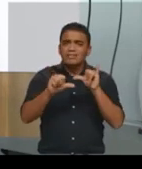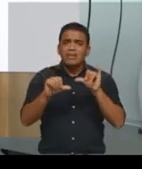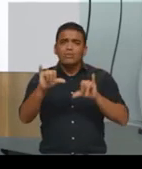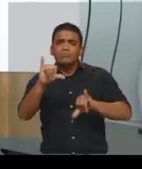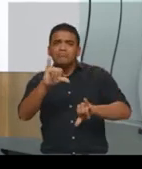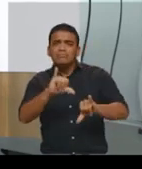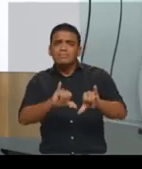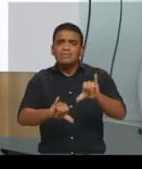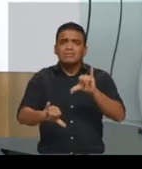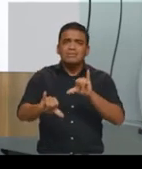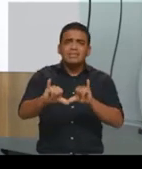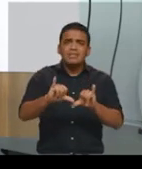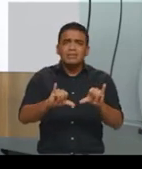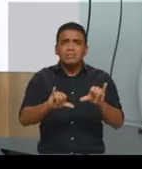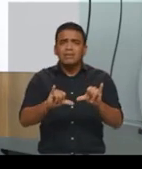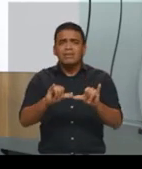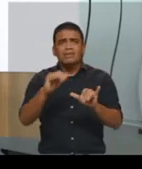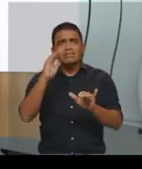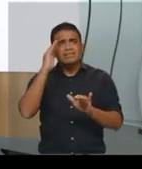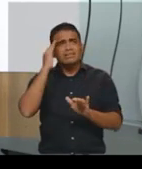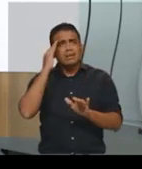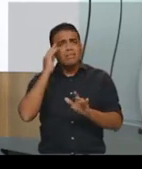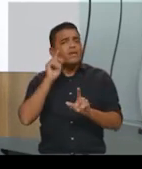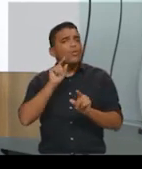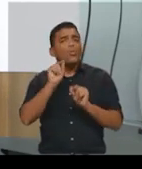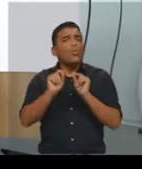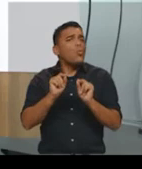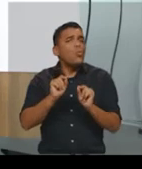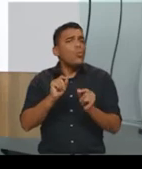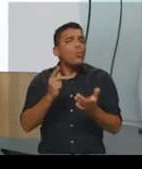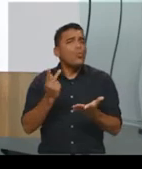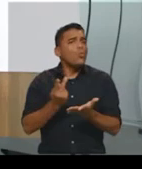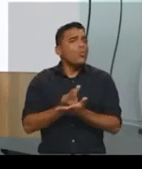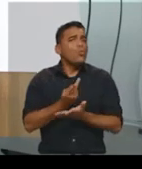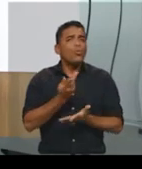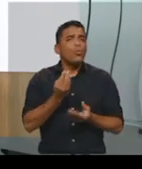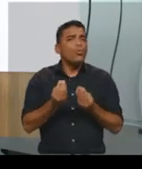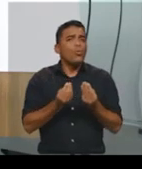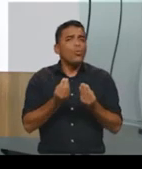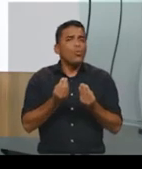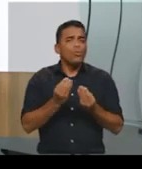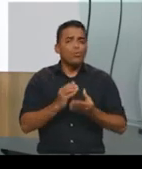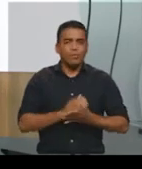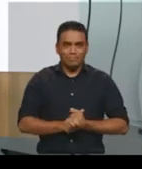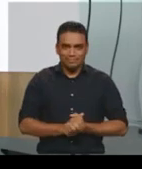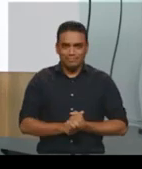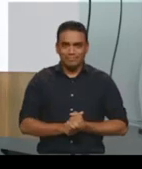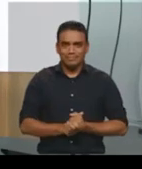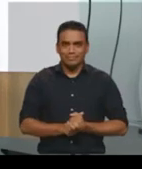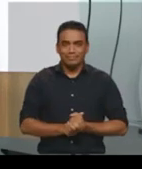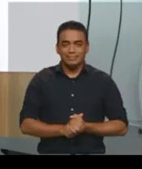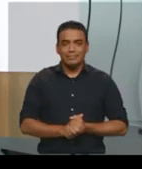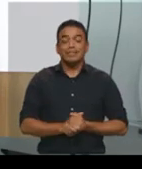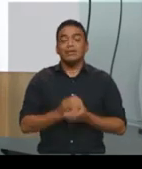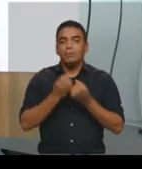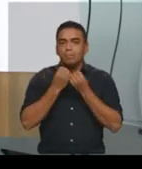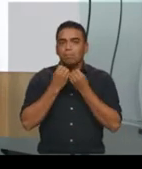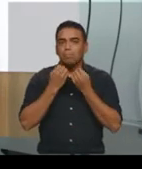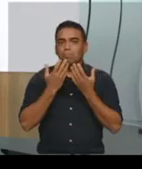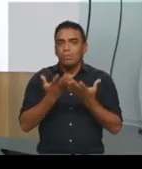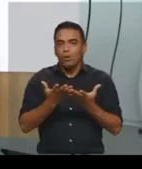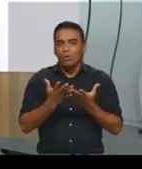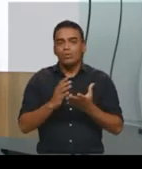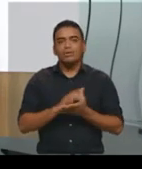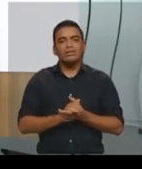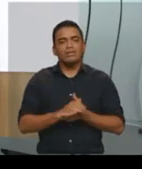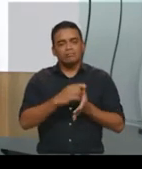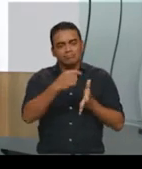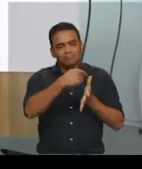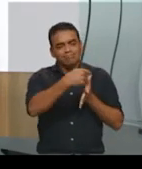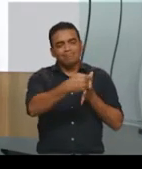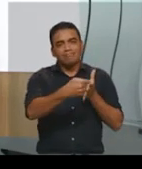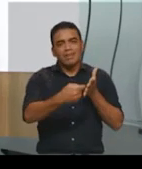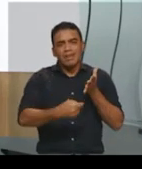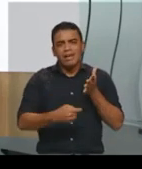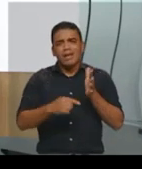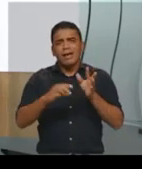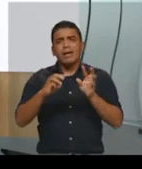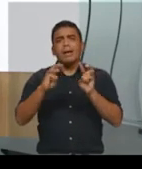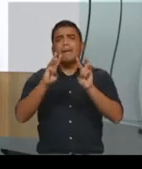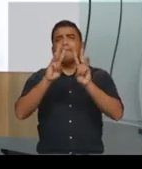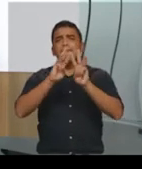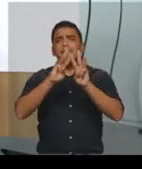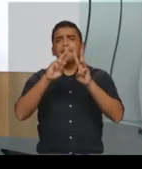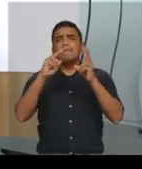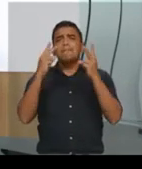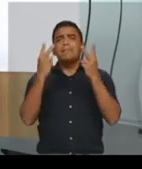conseguir identificar uma reação química? Bom, nós fazemos isso através das propriedades da matéria.